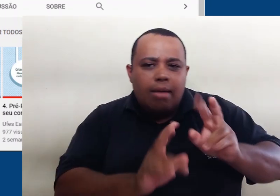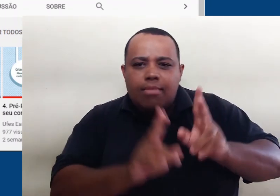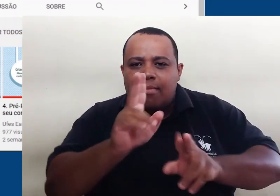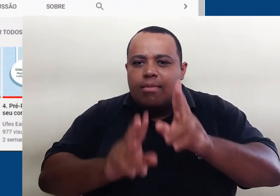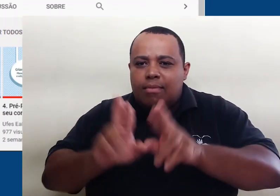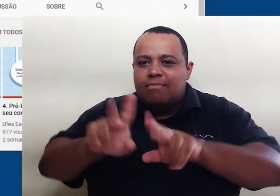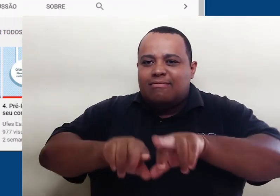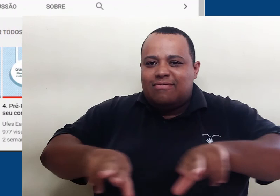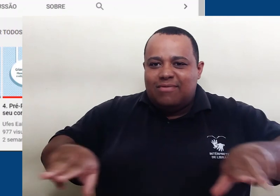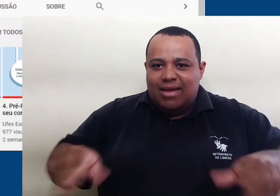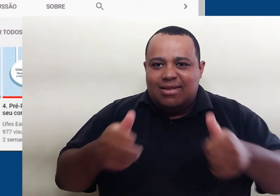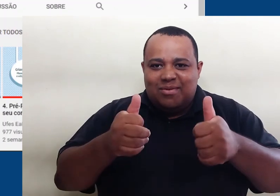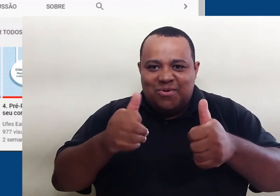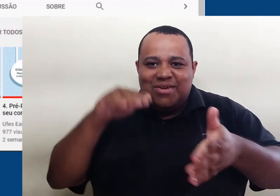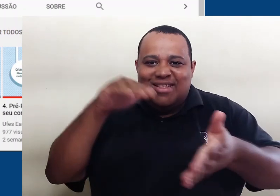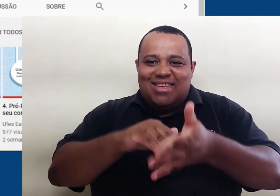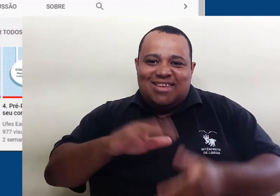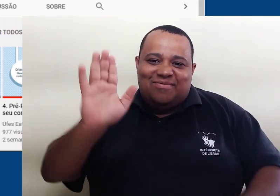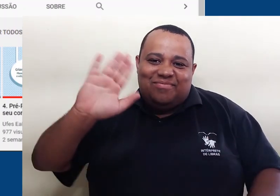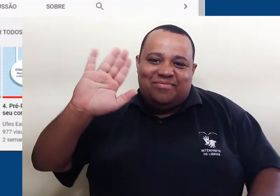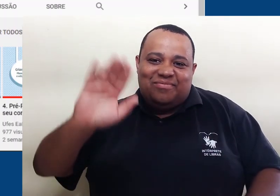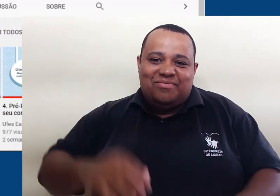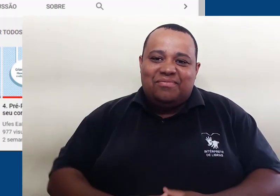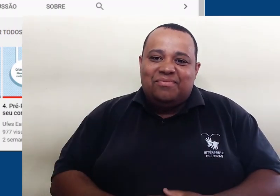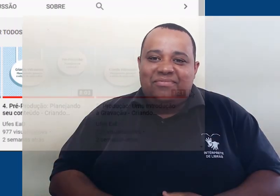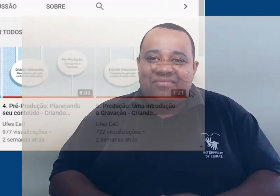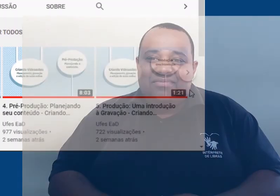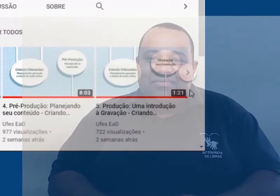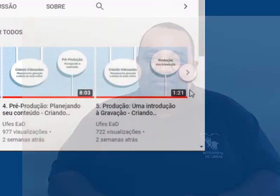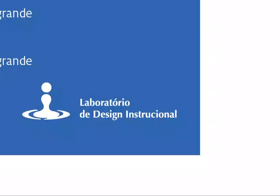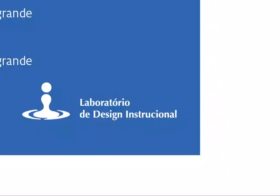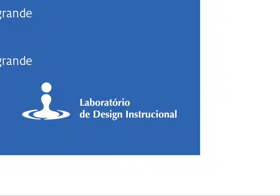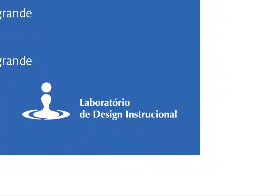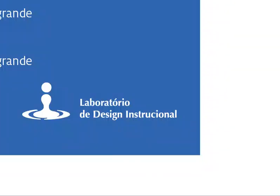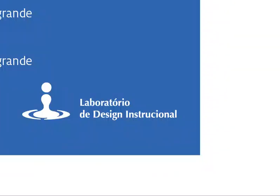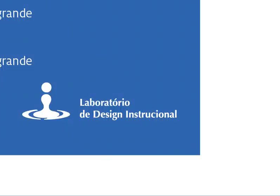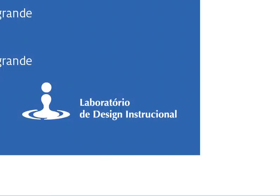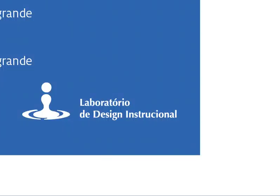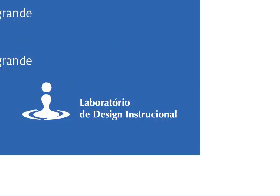EAD, às videoaulas e tudo que está relacionado a essa esfera da educação à distância. Tá bom? Até o próximo vídeo.